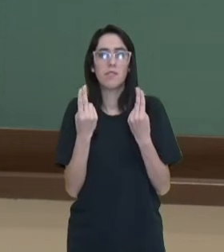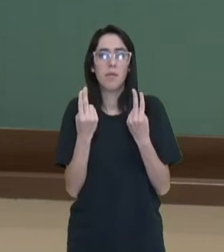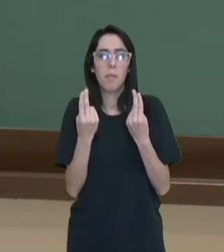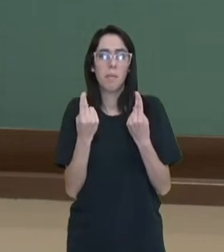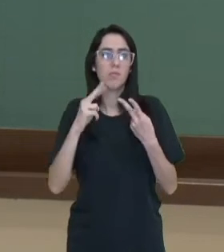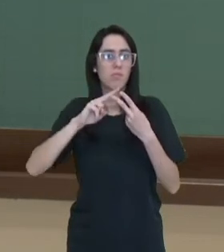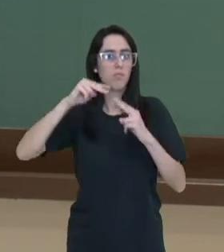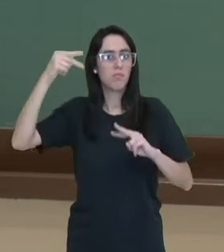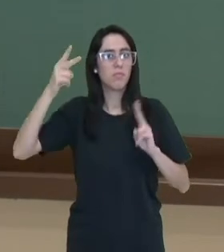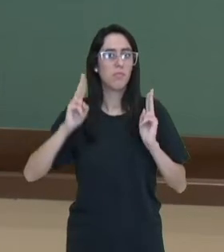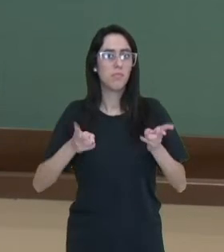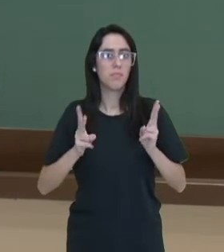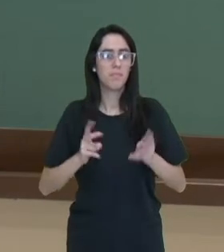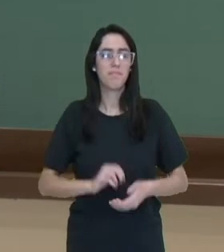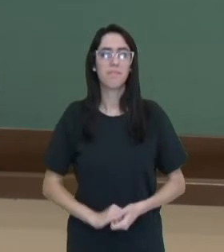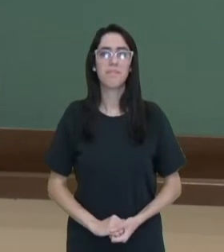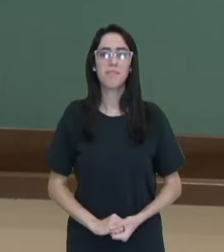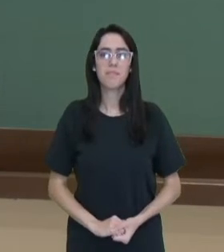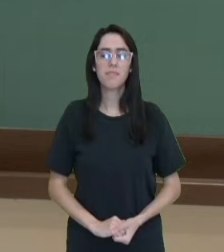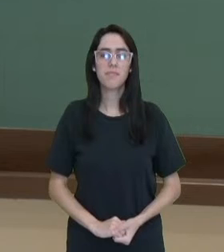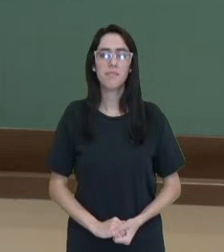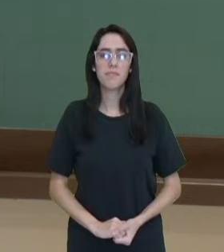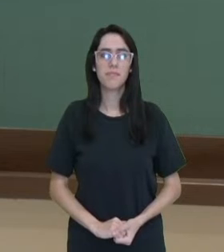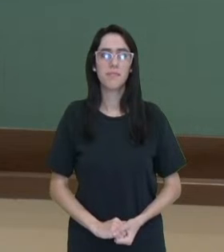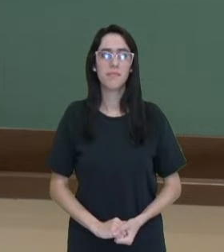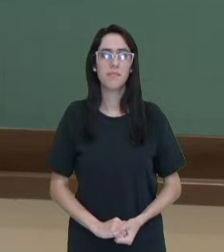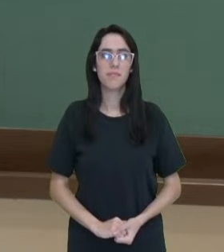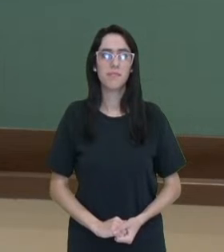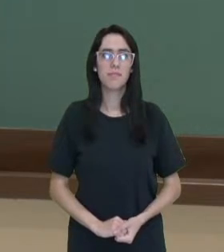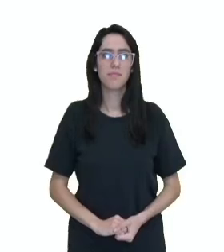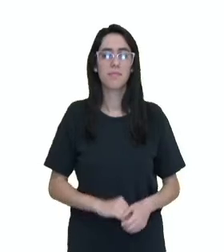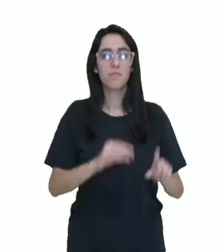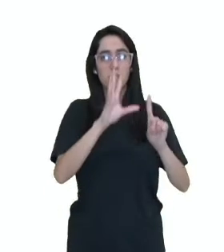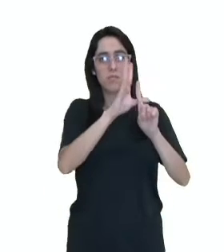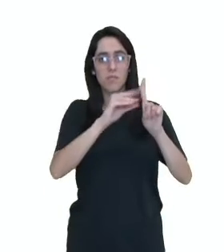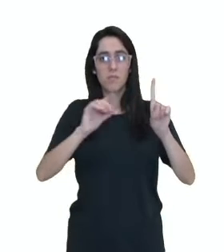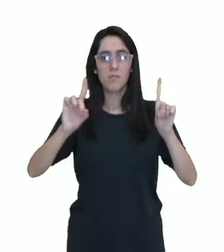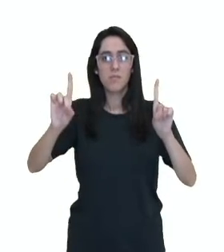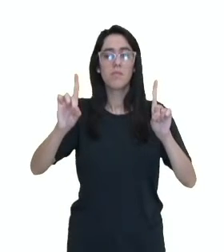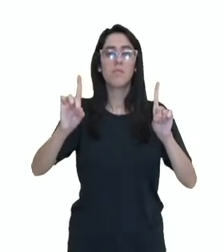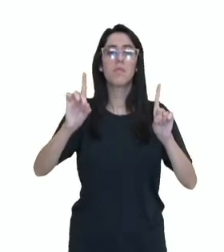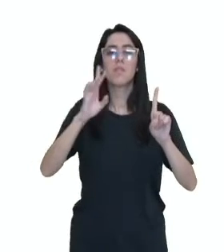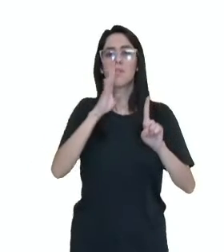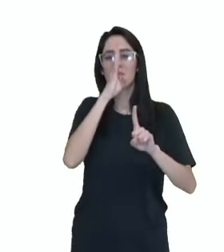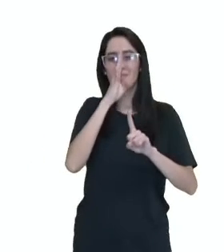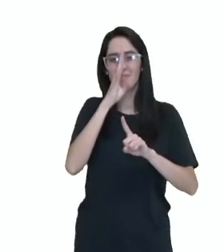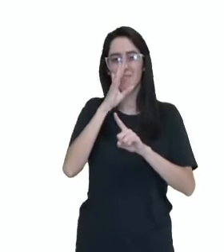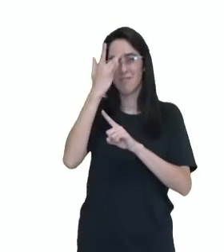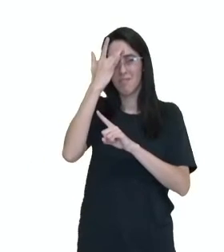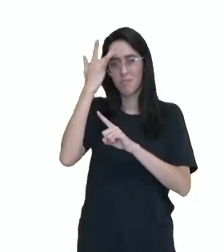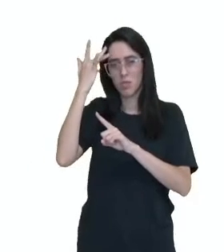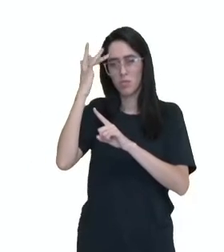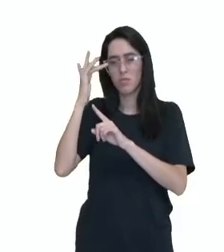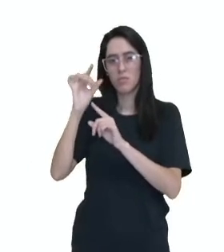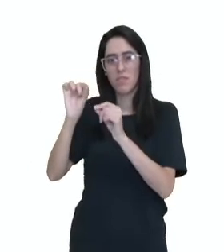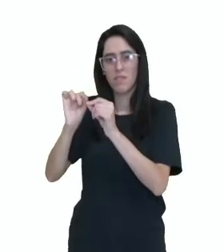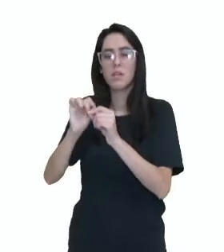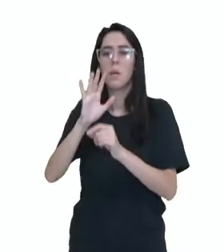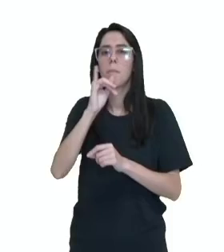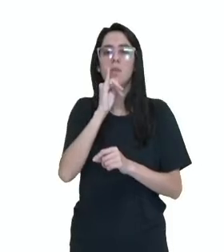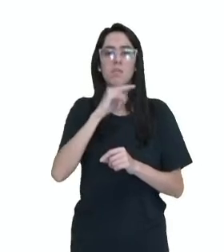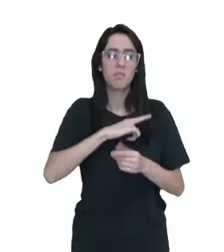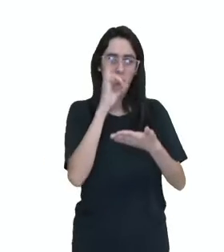mesma genética, mesmo genoma. A clonagem induzida artificialmente, ela é muito usada. Por exemplo, você pega uma muda